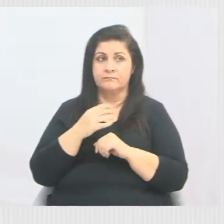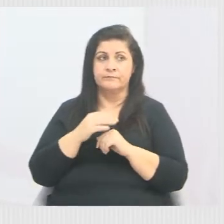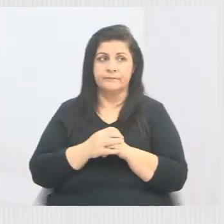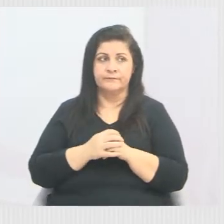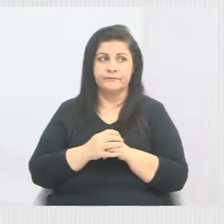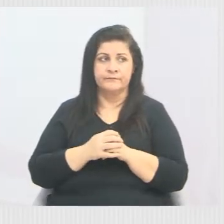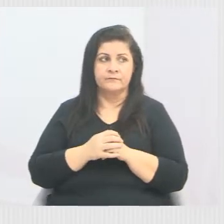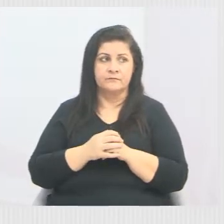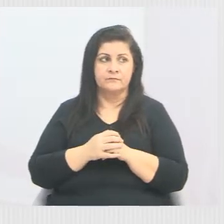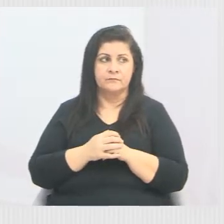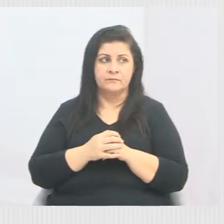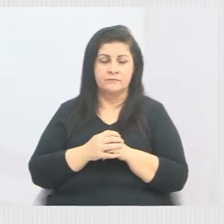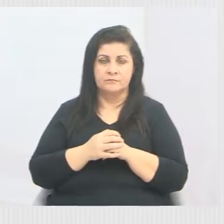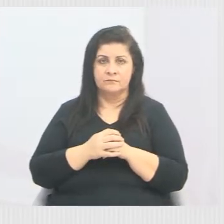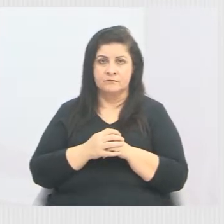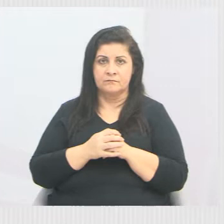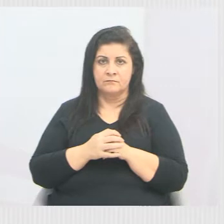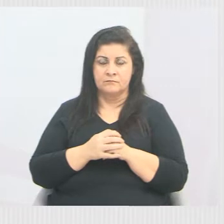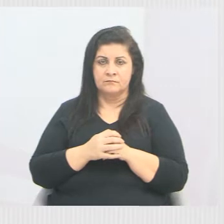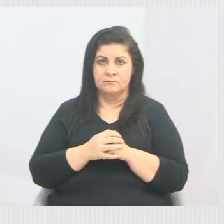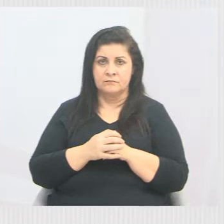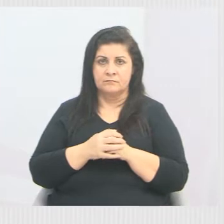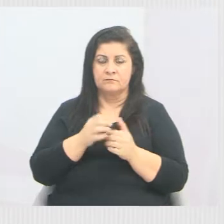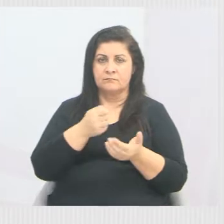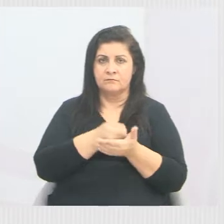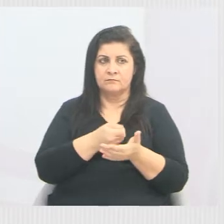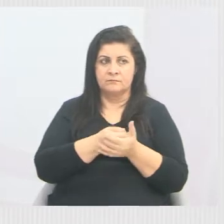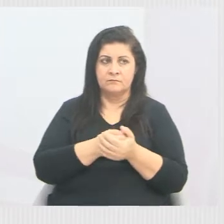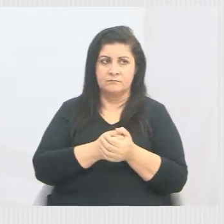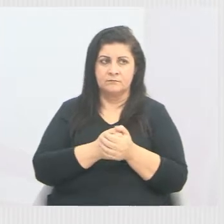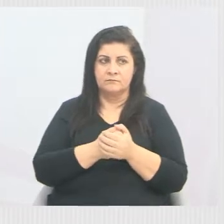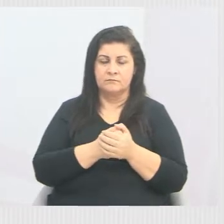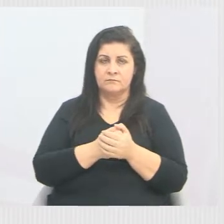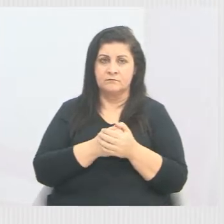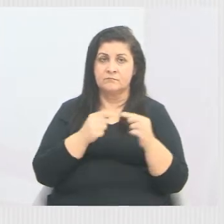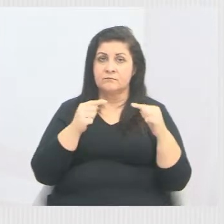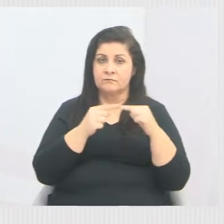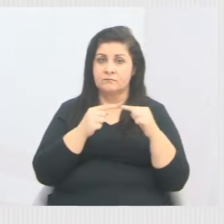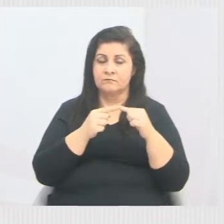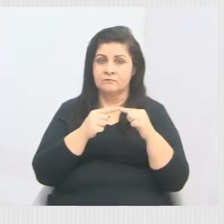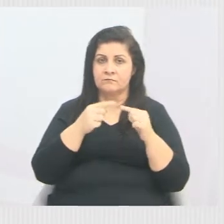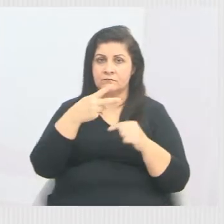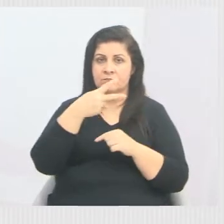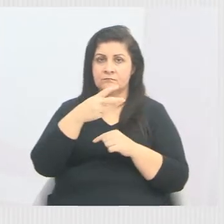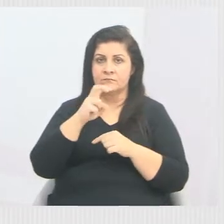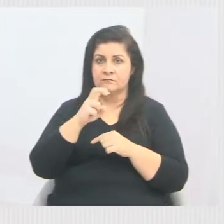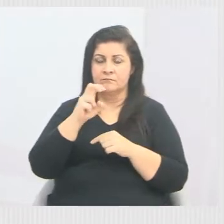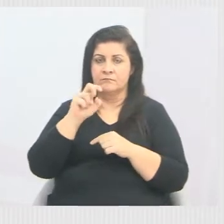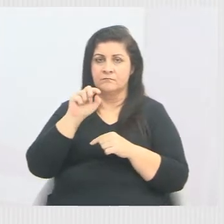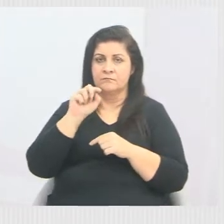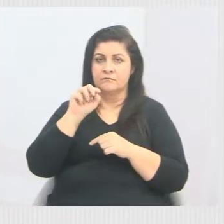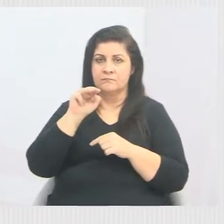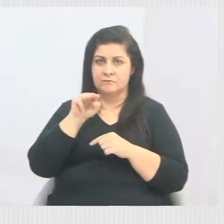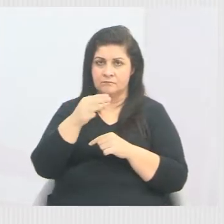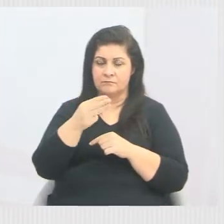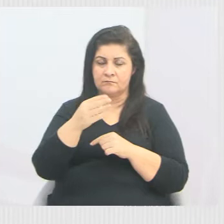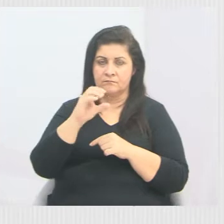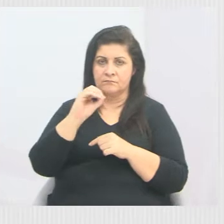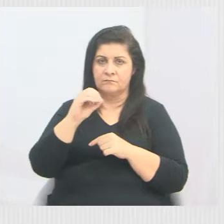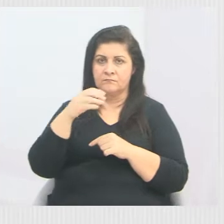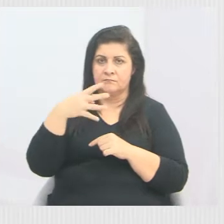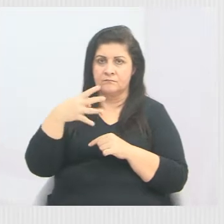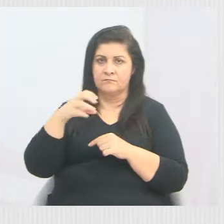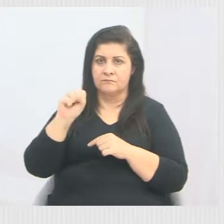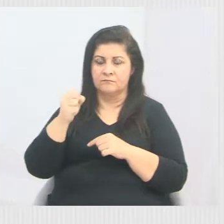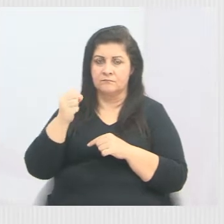Receita de contribuições. Meta orçada para 2021, 25 milhões 048 mil. O que